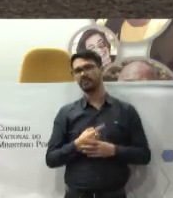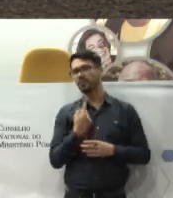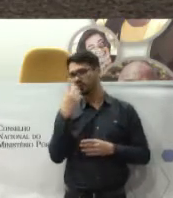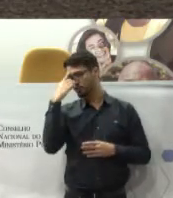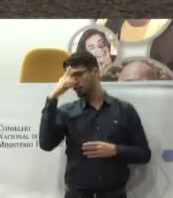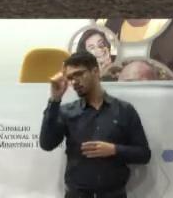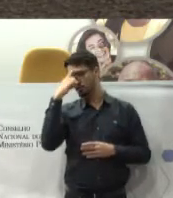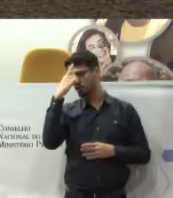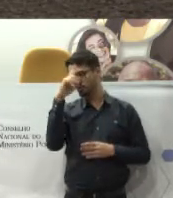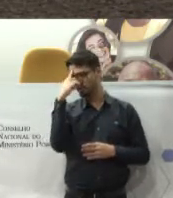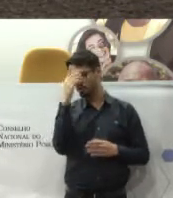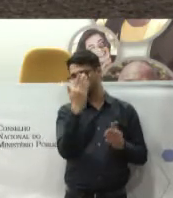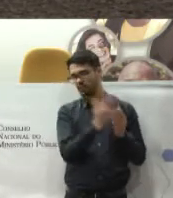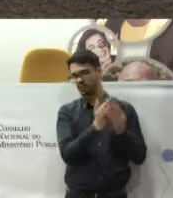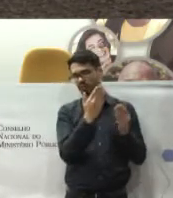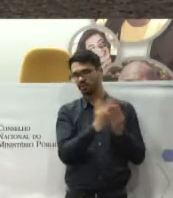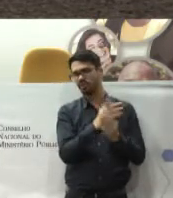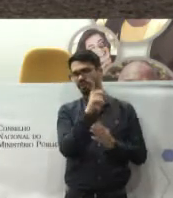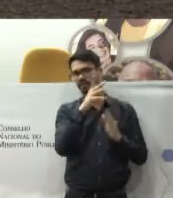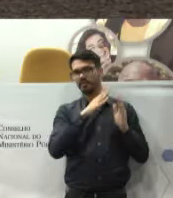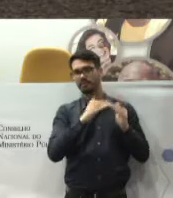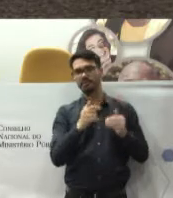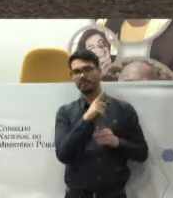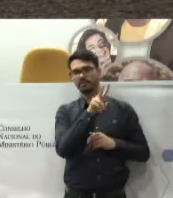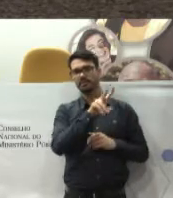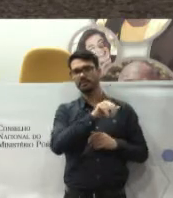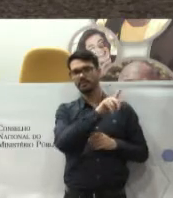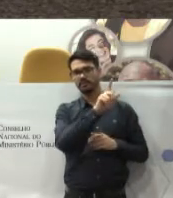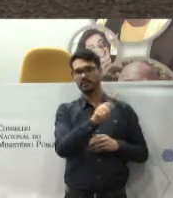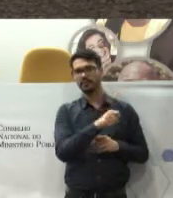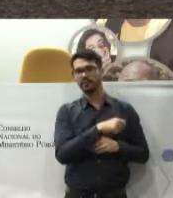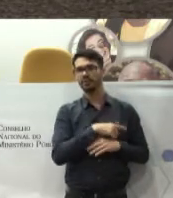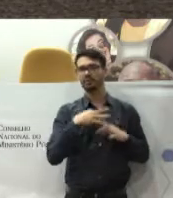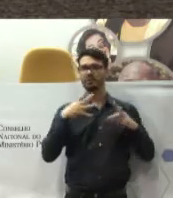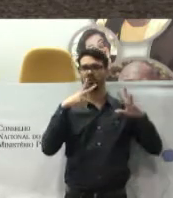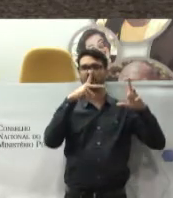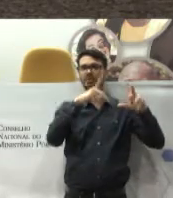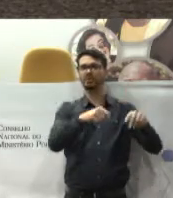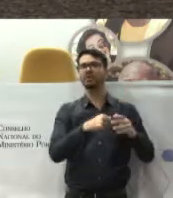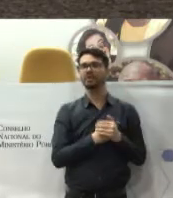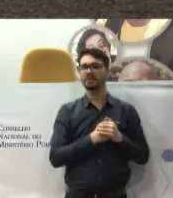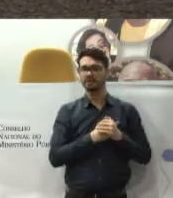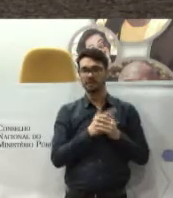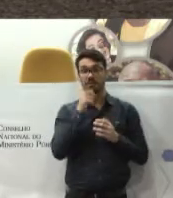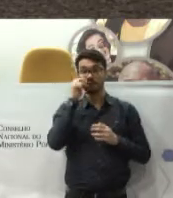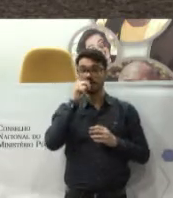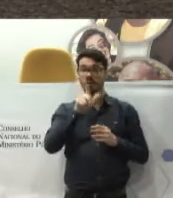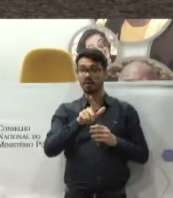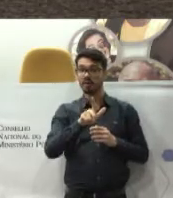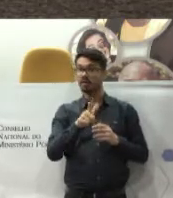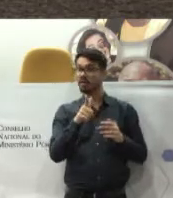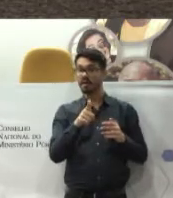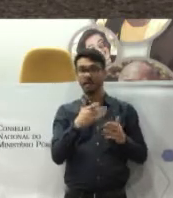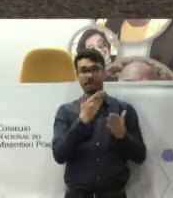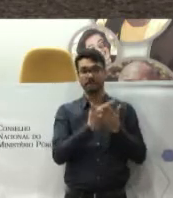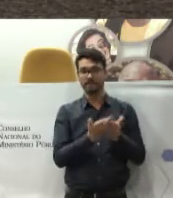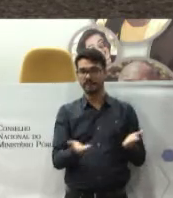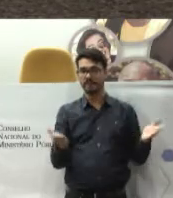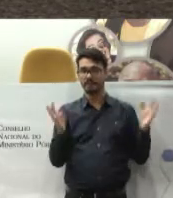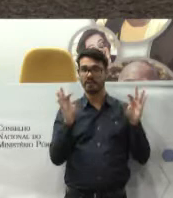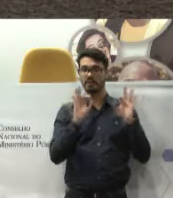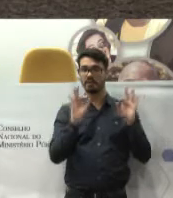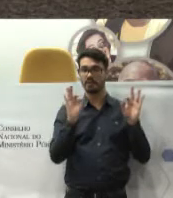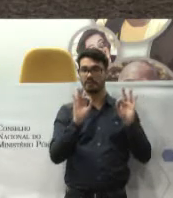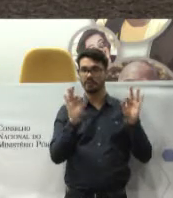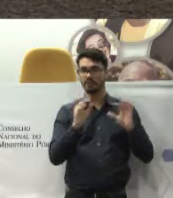útil. Pedindo vagas em creche. Todas foram vitoriosas. Não perderam nenhuma.